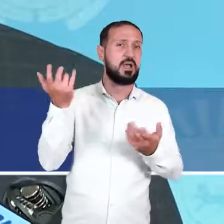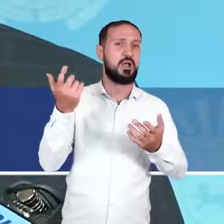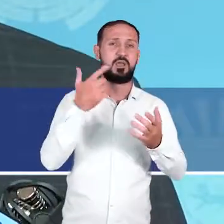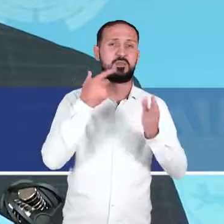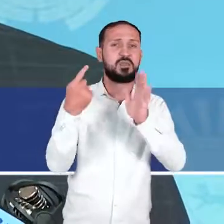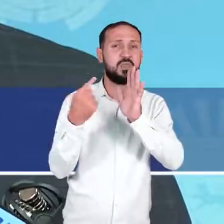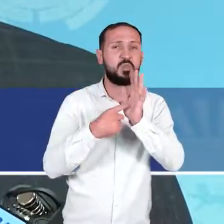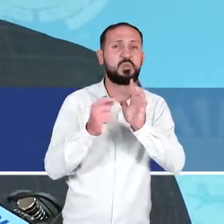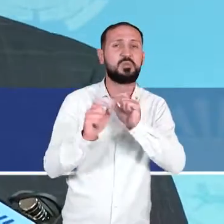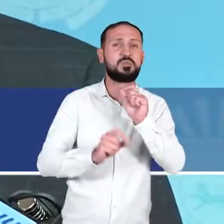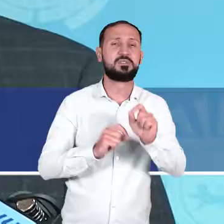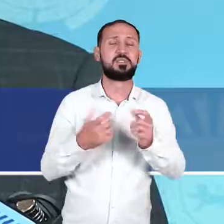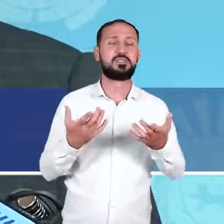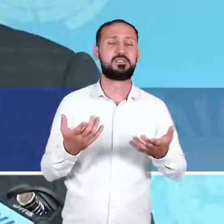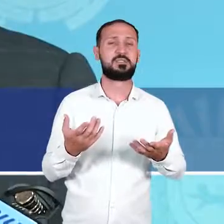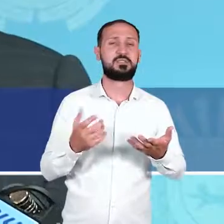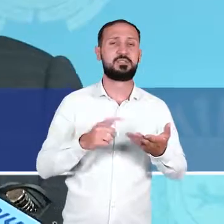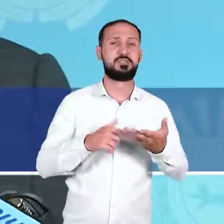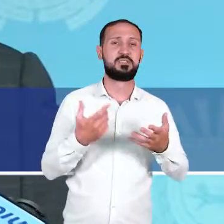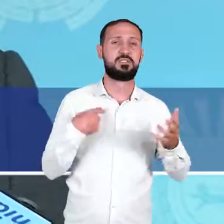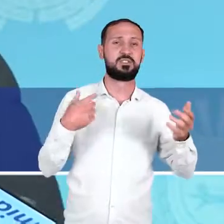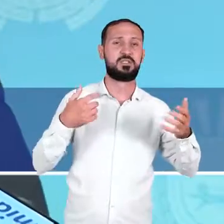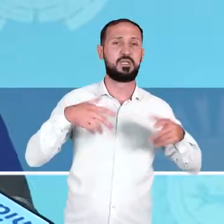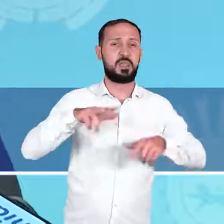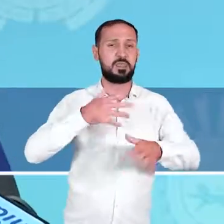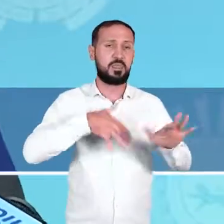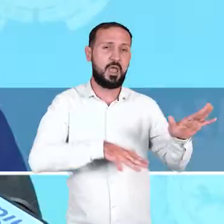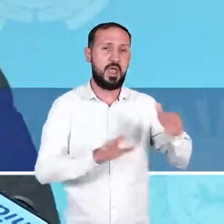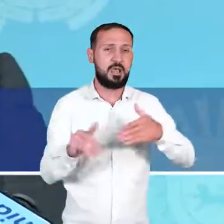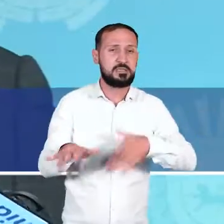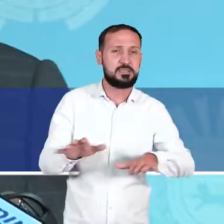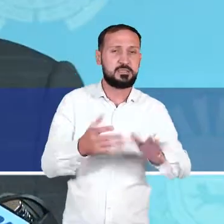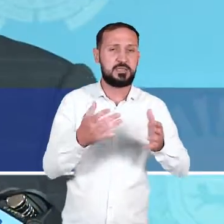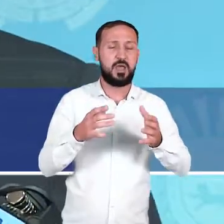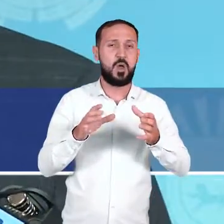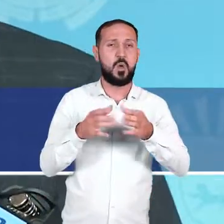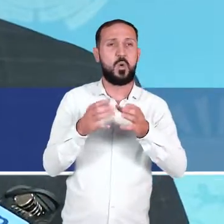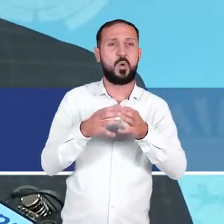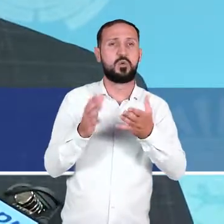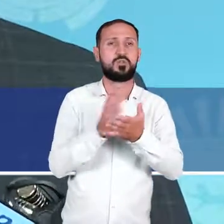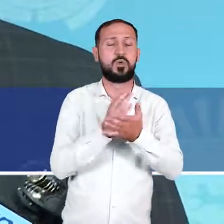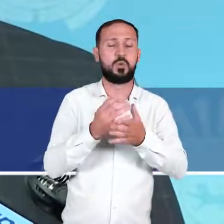notícias e denúncias de danças eróticas ou de